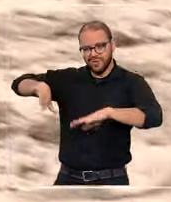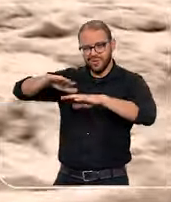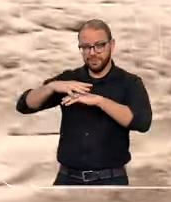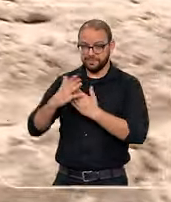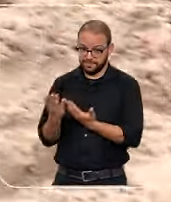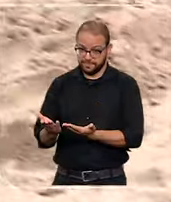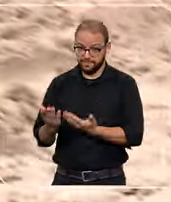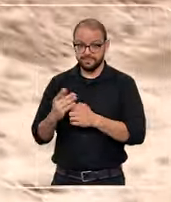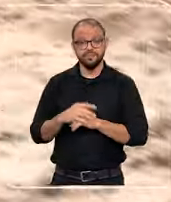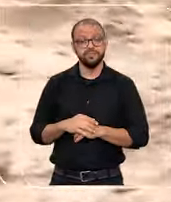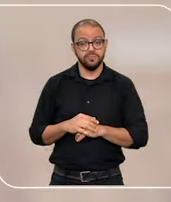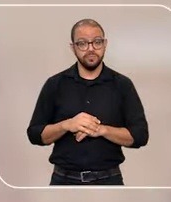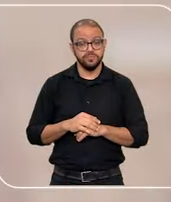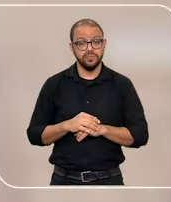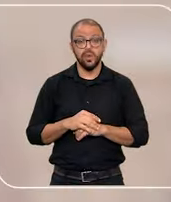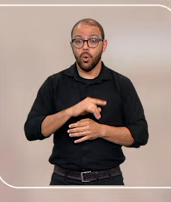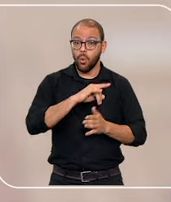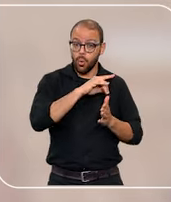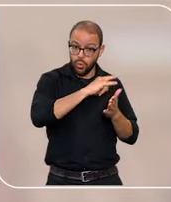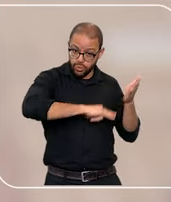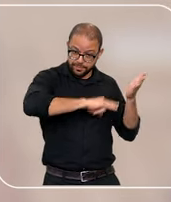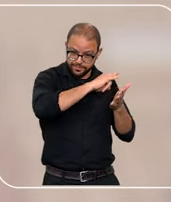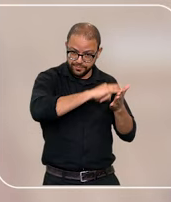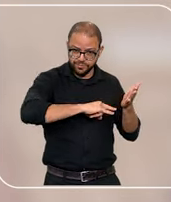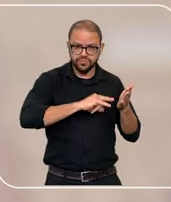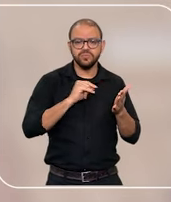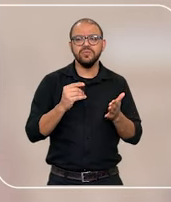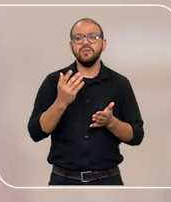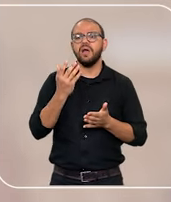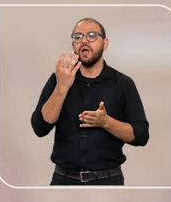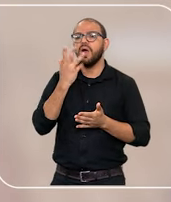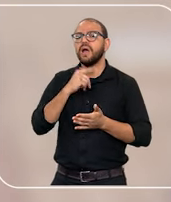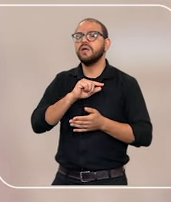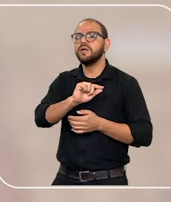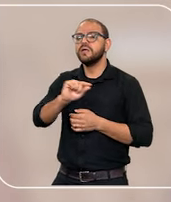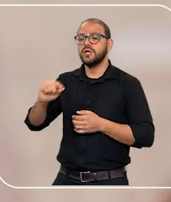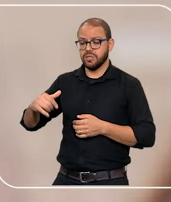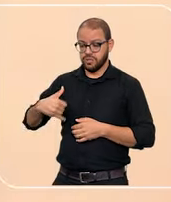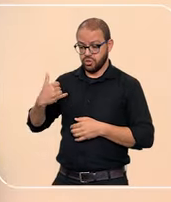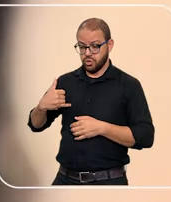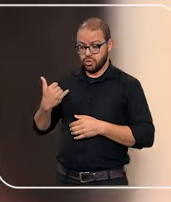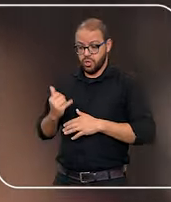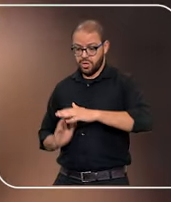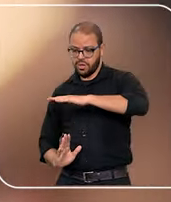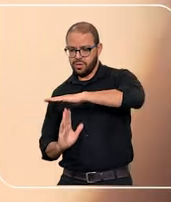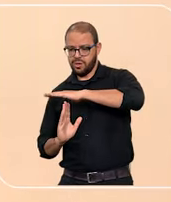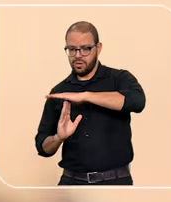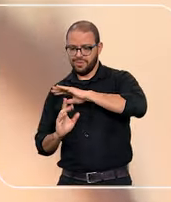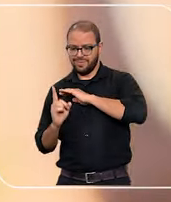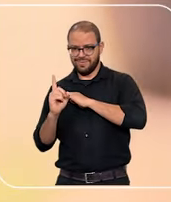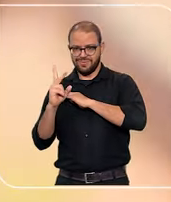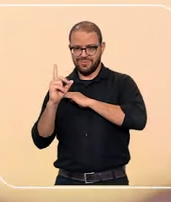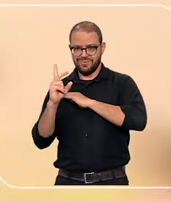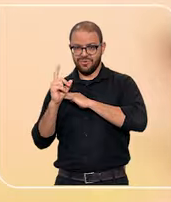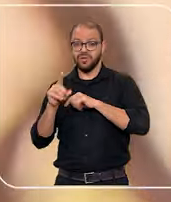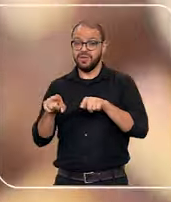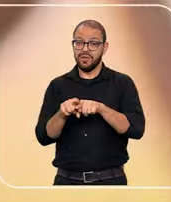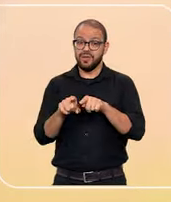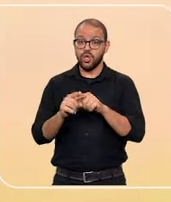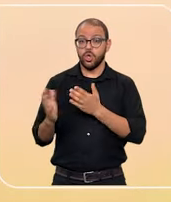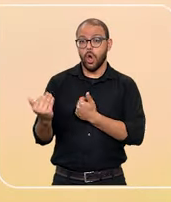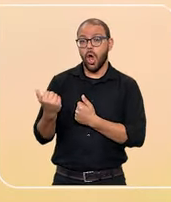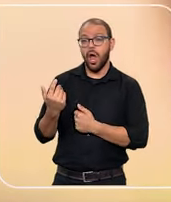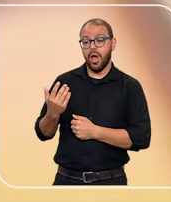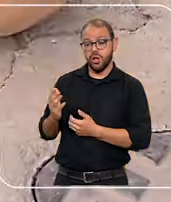desses cidadãos e cidadãs. De acordo com o documento, são consideradas crianças as pessoas até 12 anos de idade incompletos